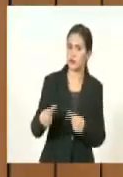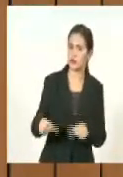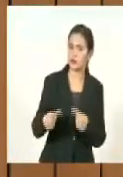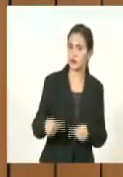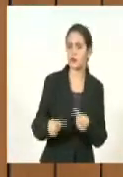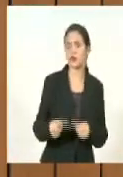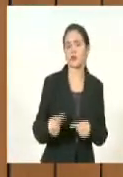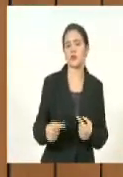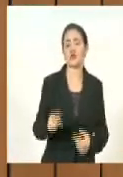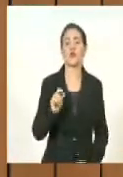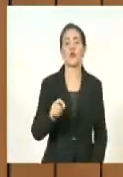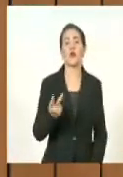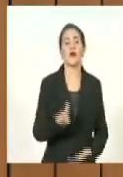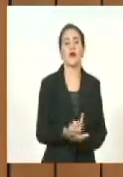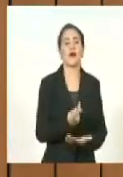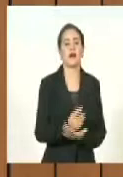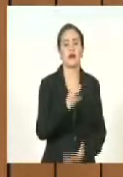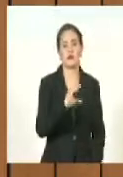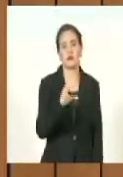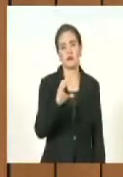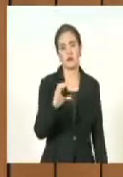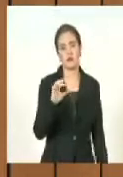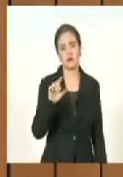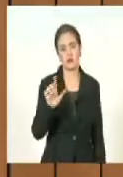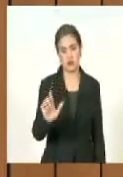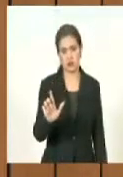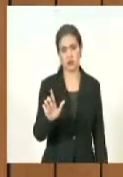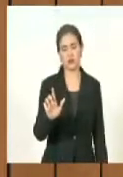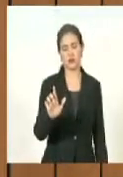que a CCL...